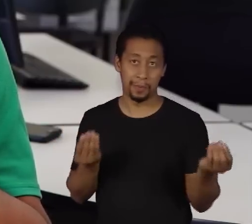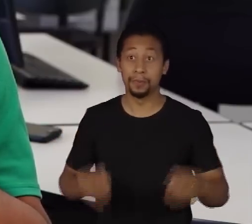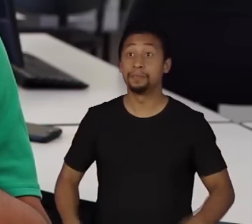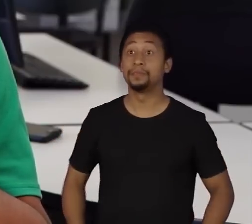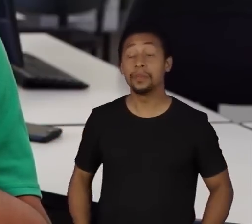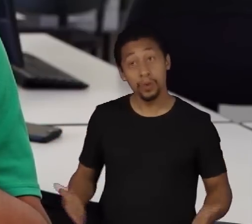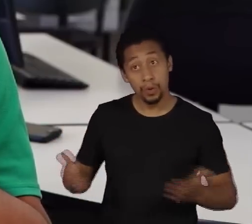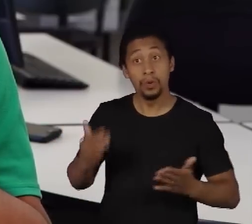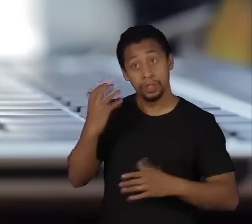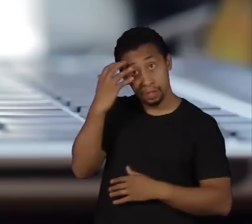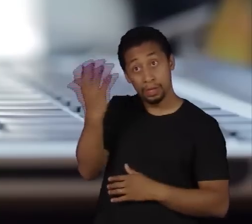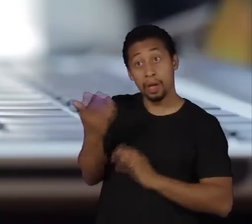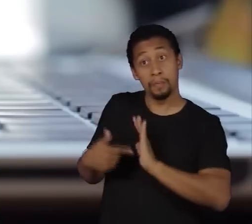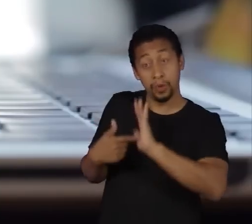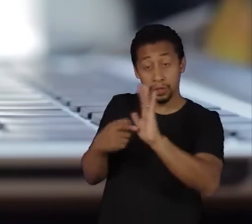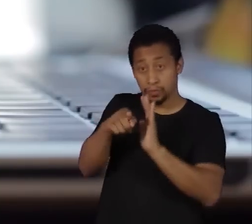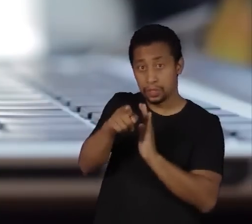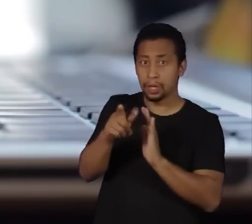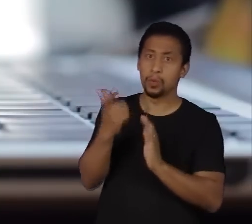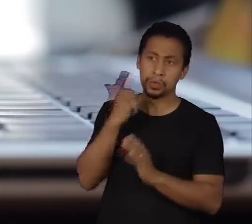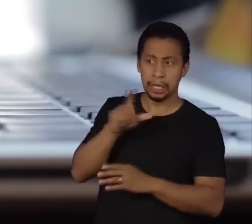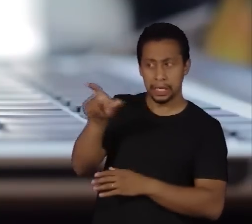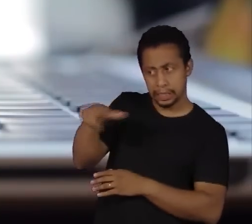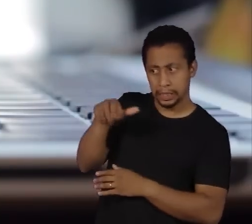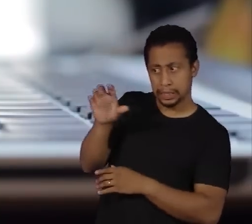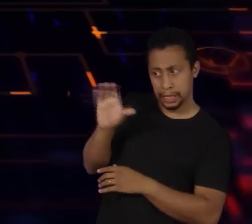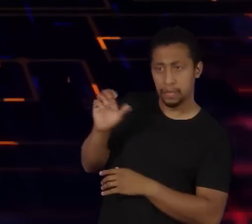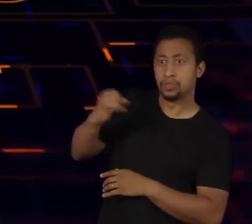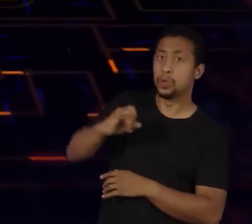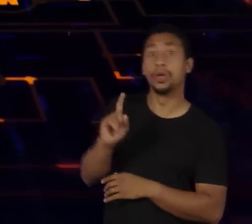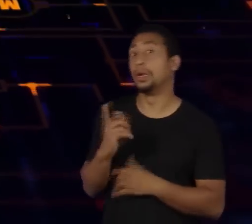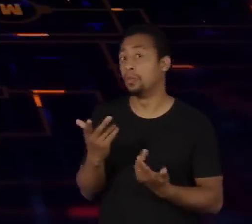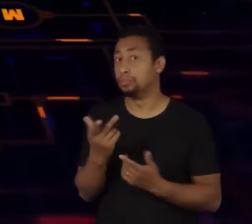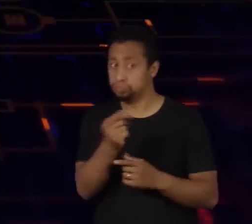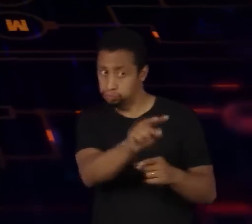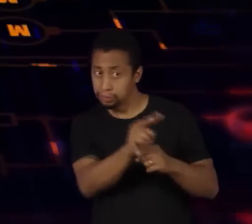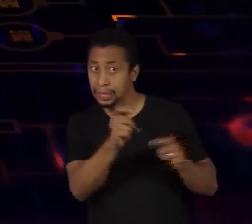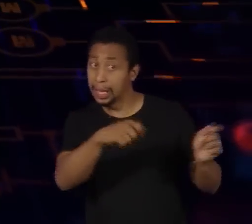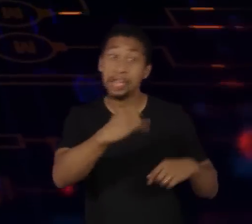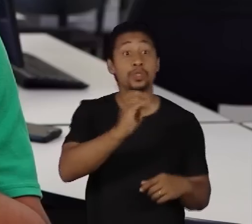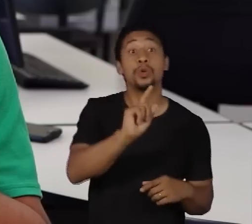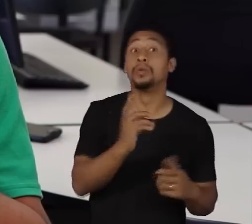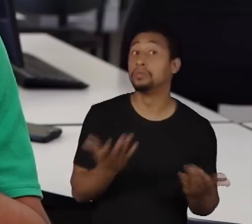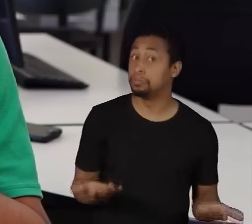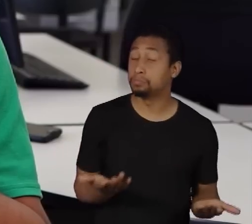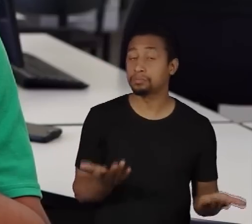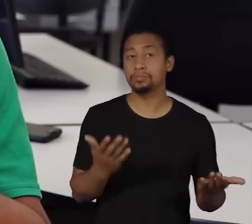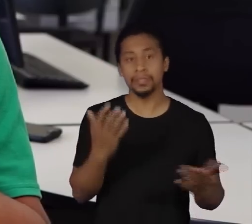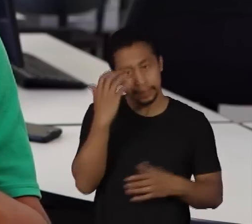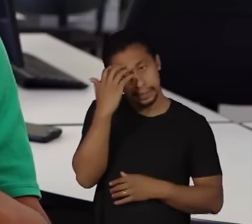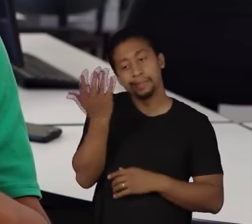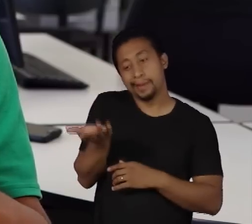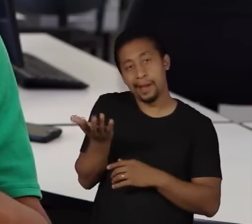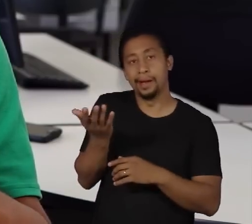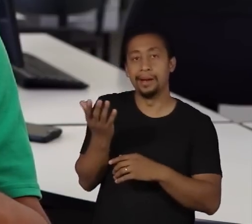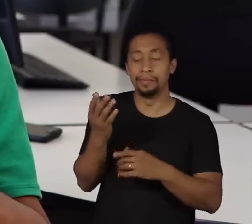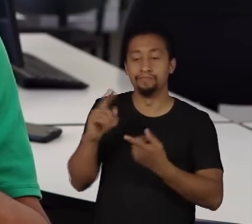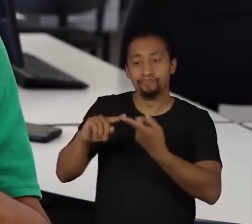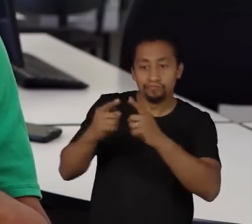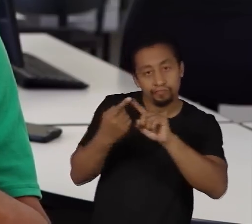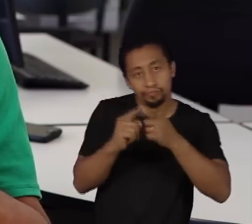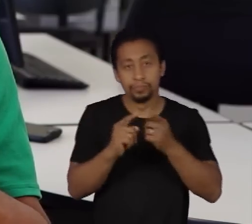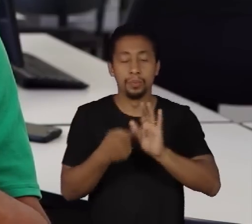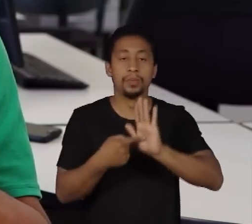se você não vai ter crédito, se você pode ou não pode tomar um empréstimo, e futuramente podem ser definidas se você vai ter